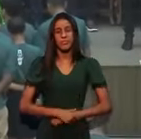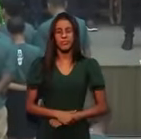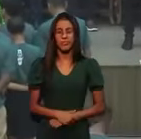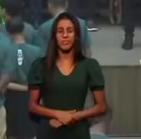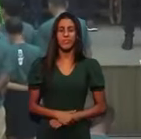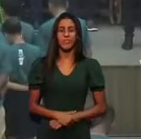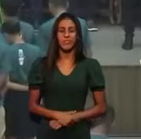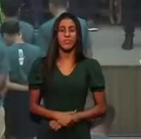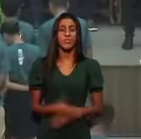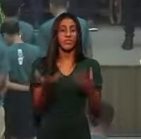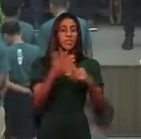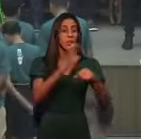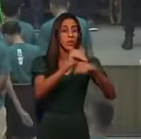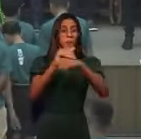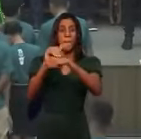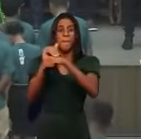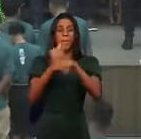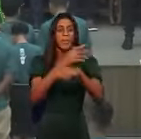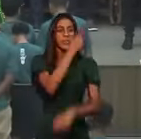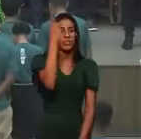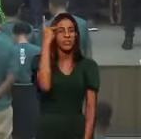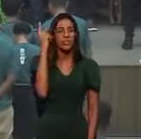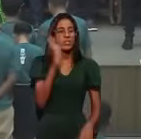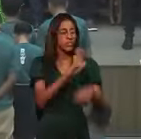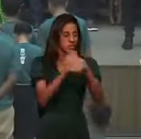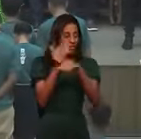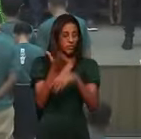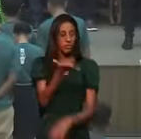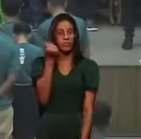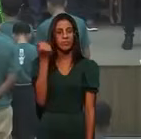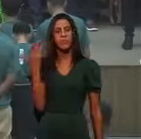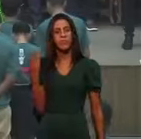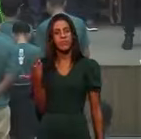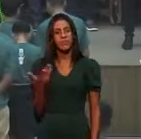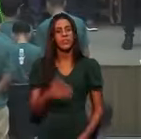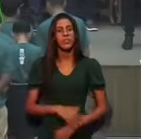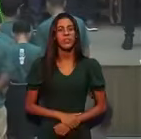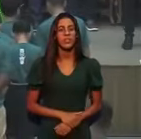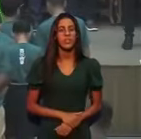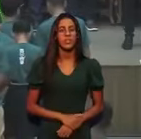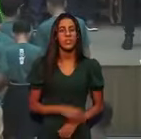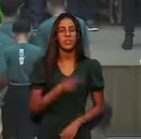Vamos, irmão, rápido. Só essa primeira parte. Desce aí, pode descer.